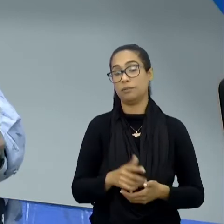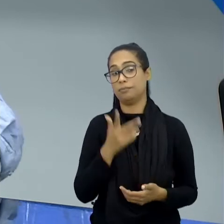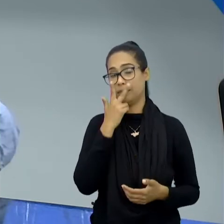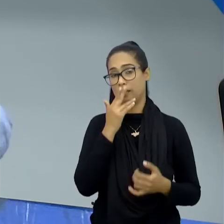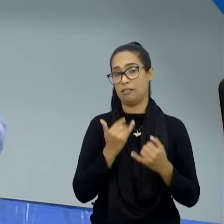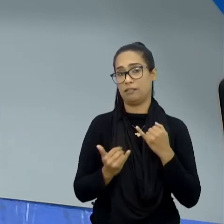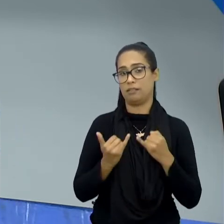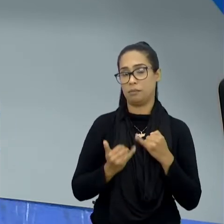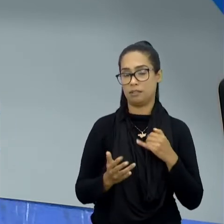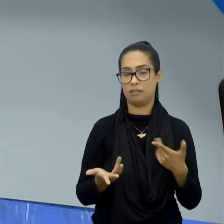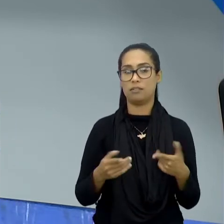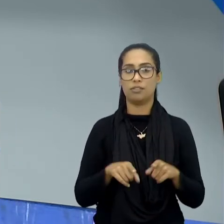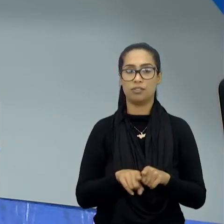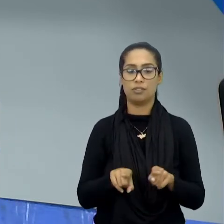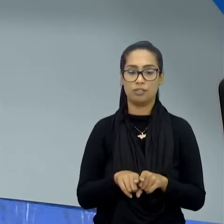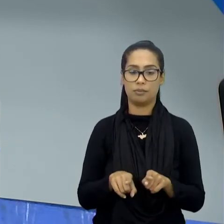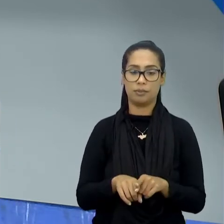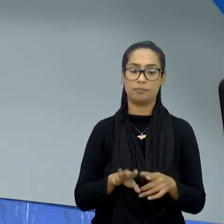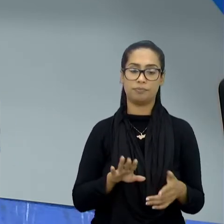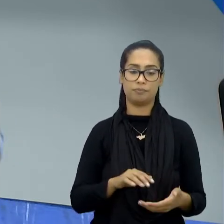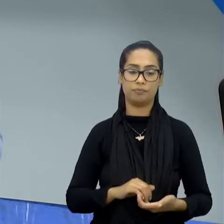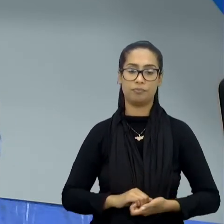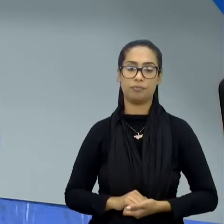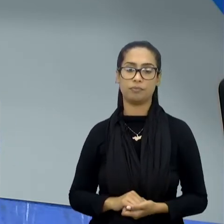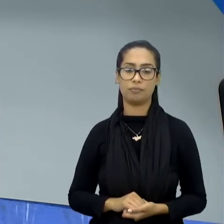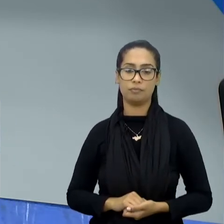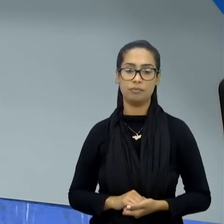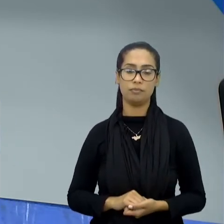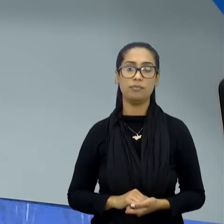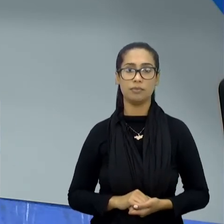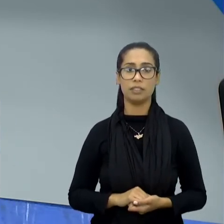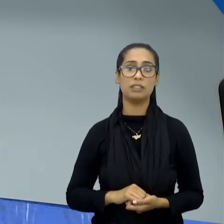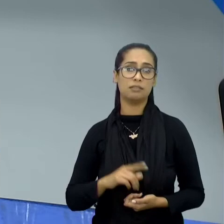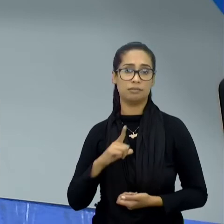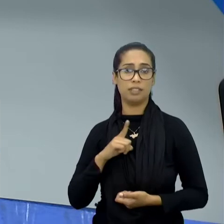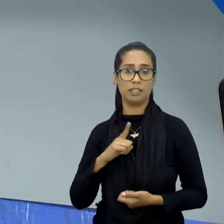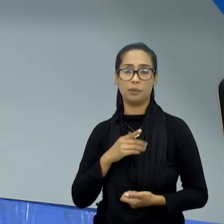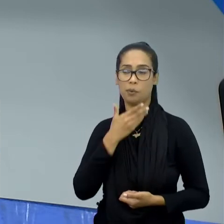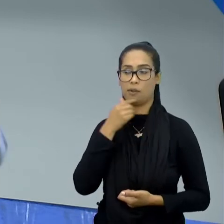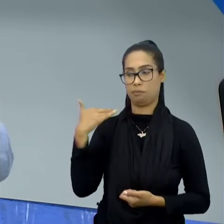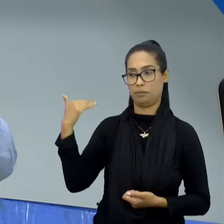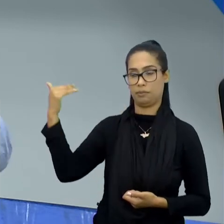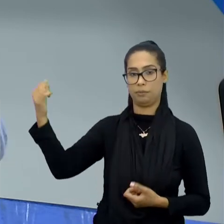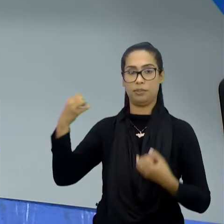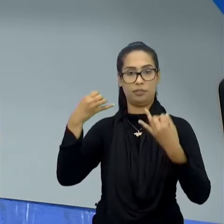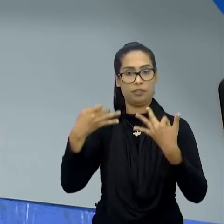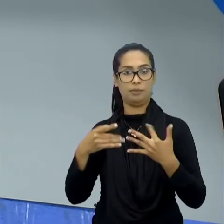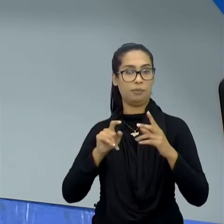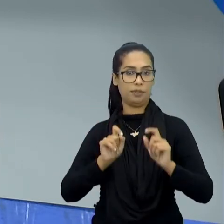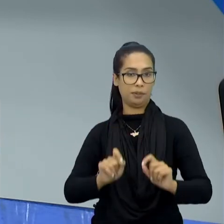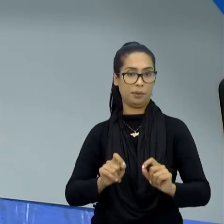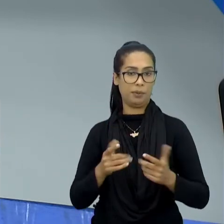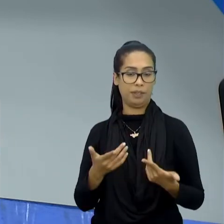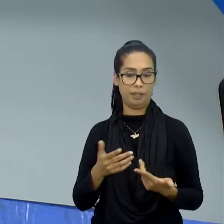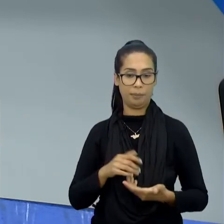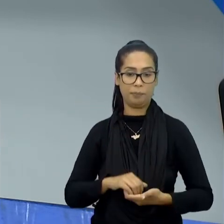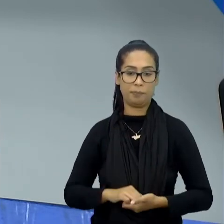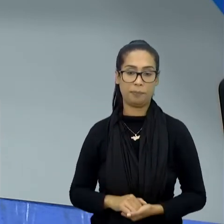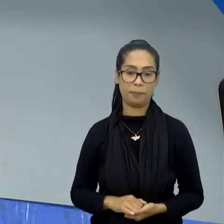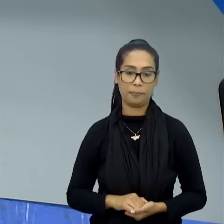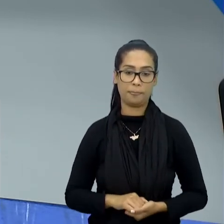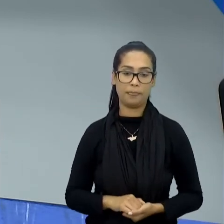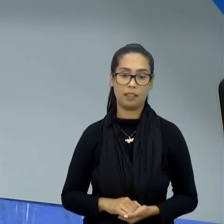que o Milor Fernandes, por exemplo, numa obra, ele diz, na cara a gente tem